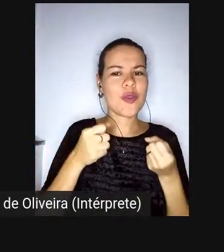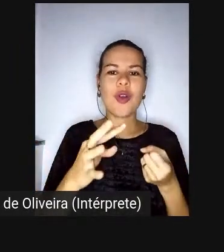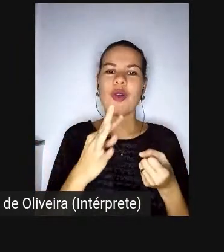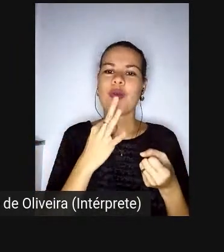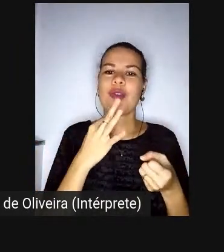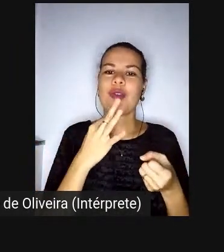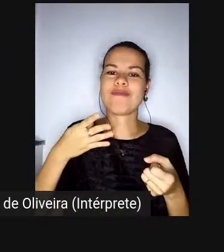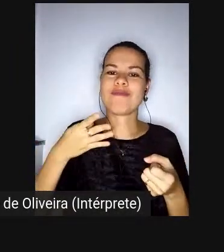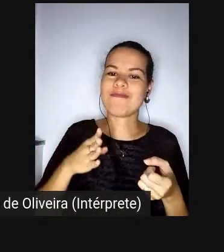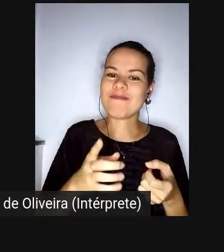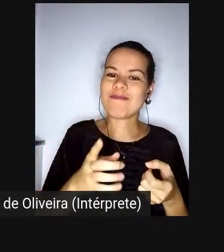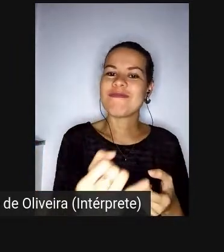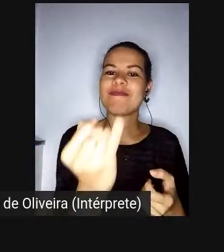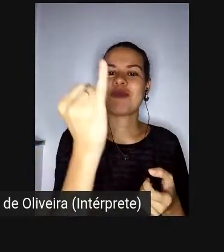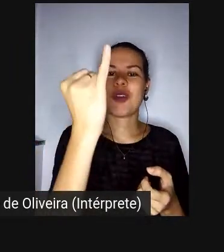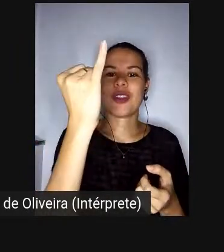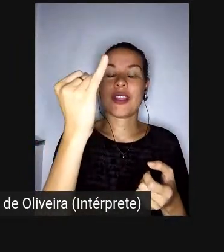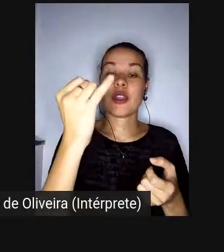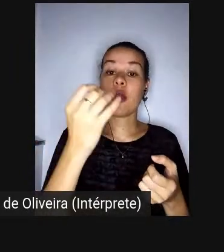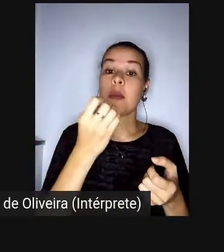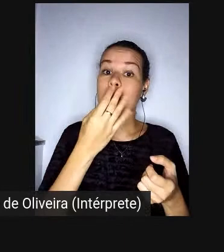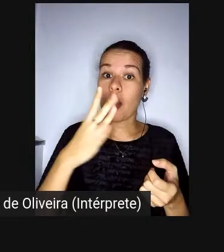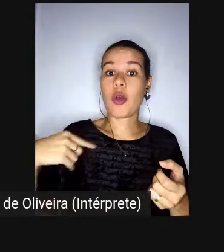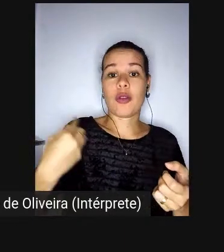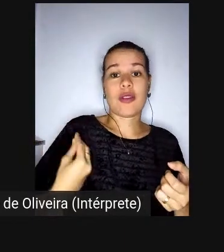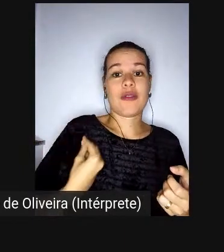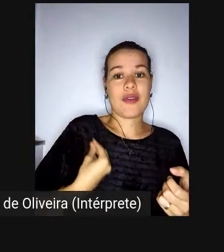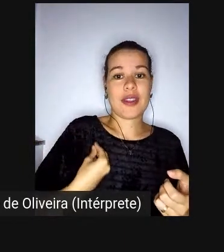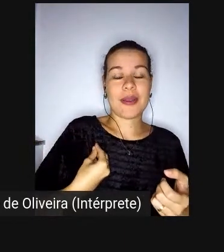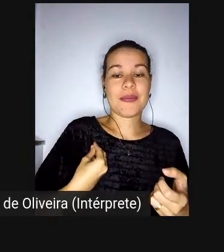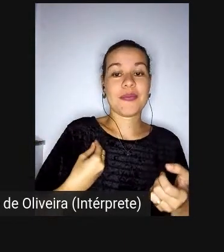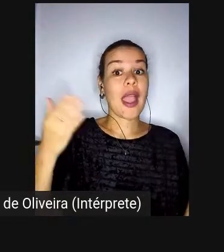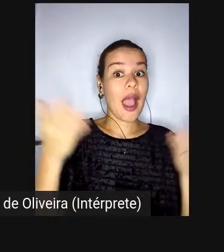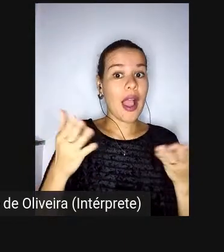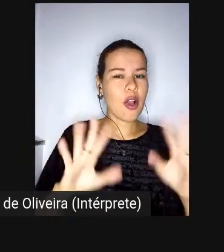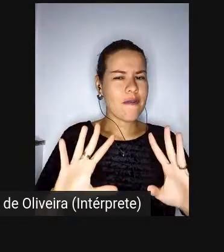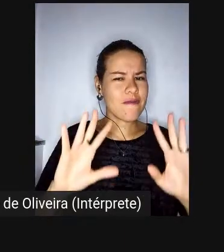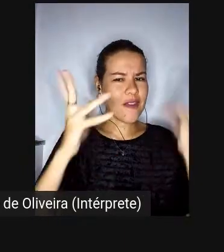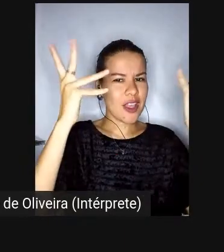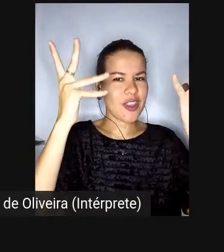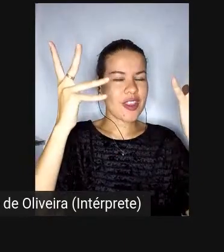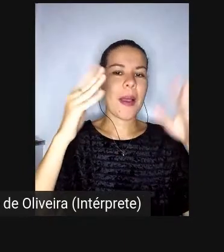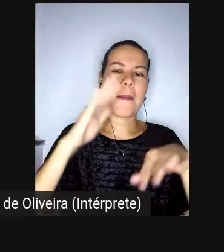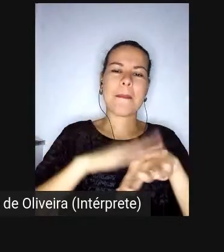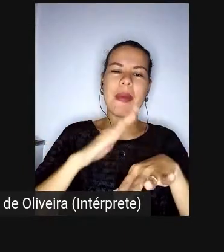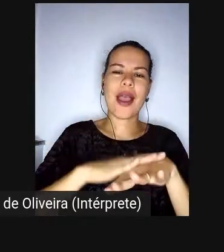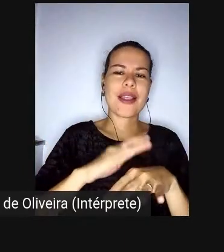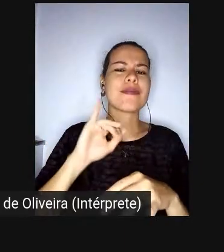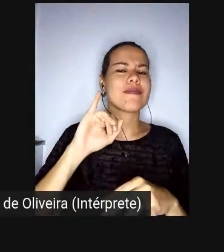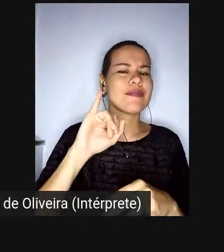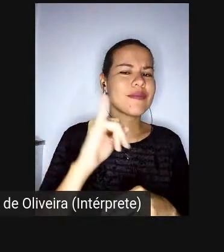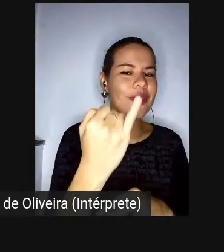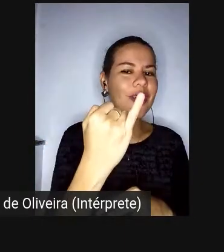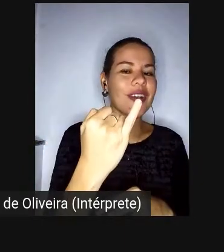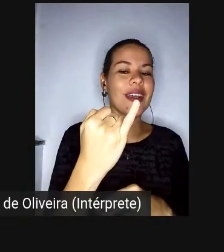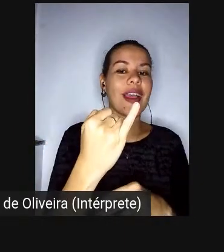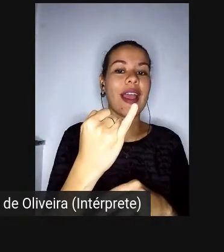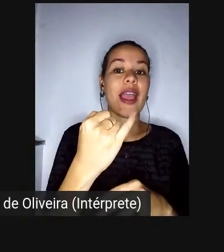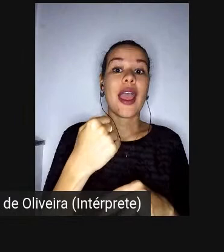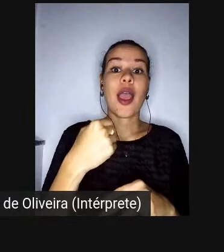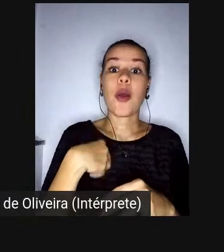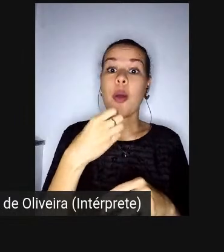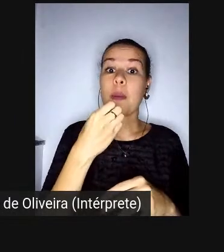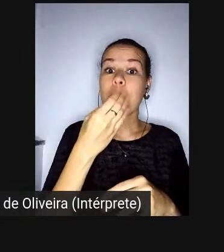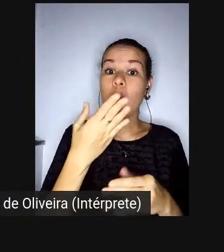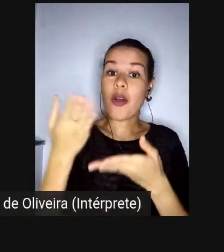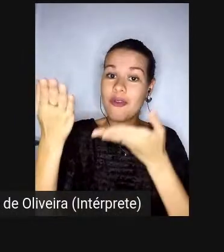começa a festa ainda muito é muito mais proveitosa eu gostaria de dar as boas-vindas ao